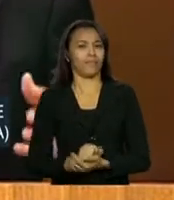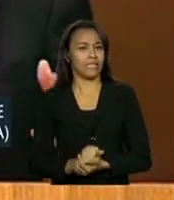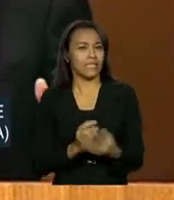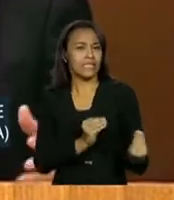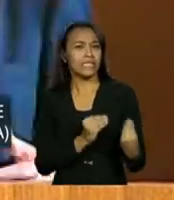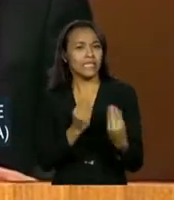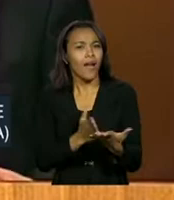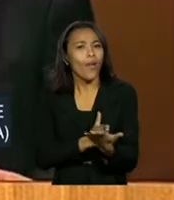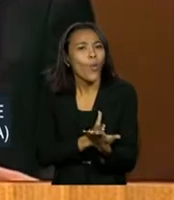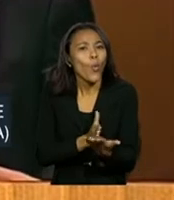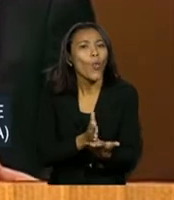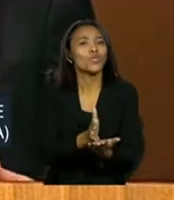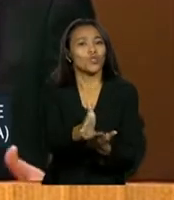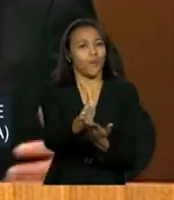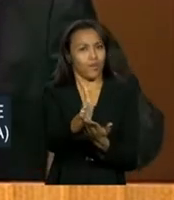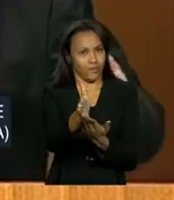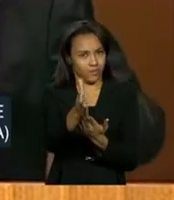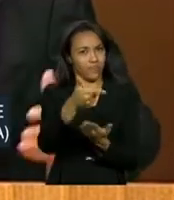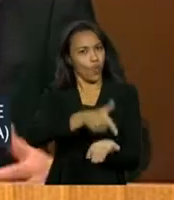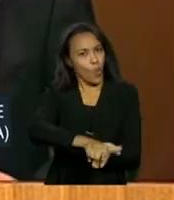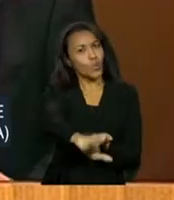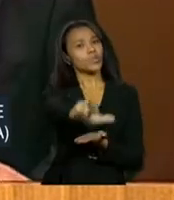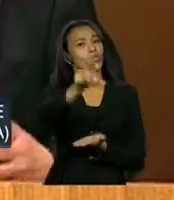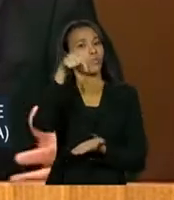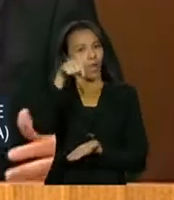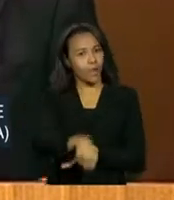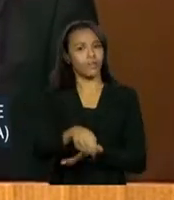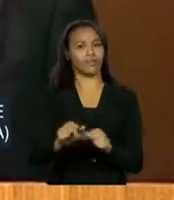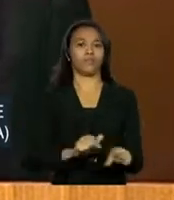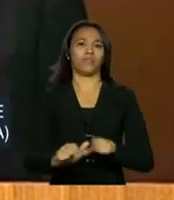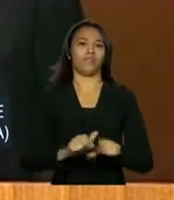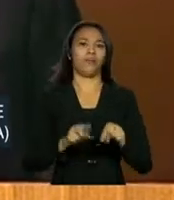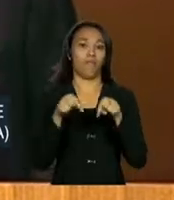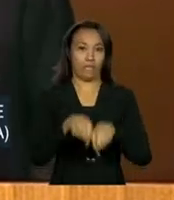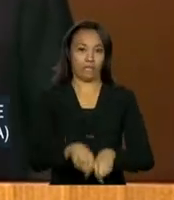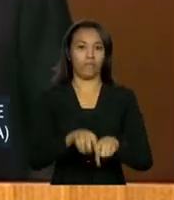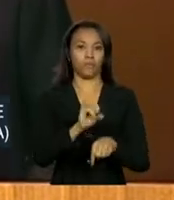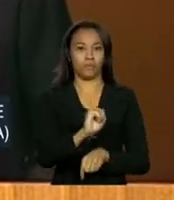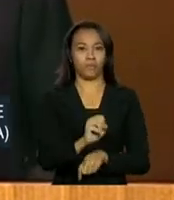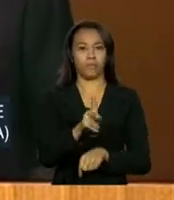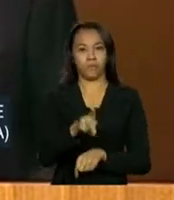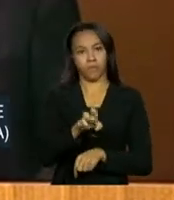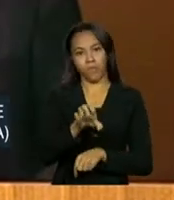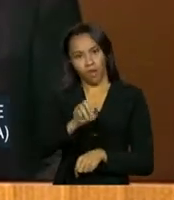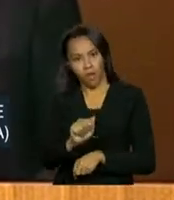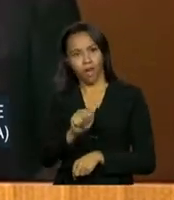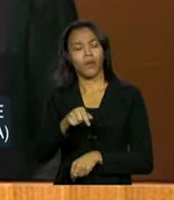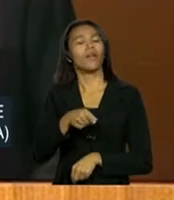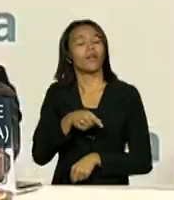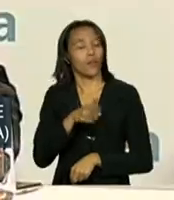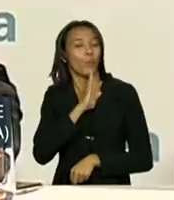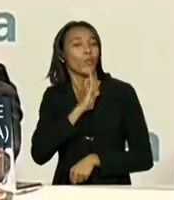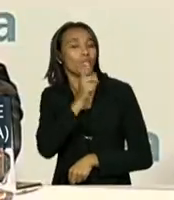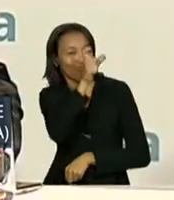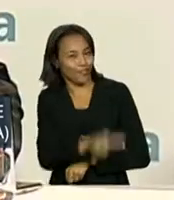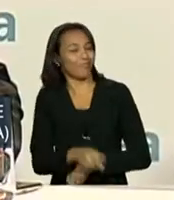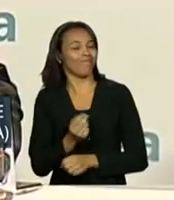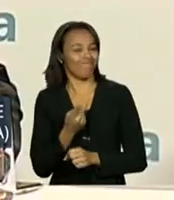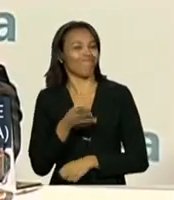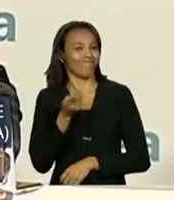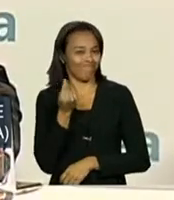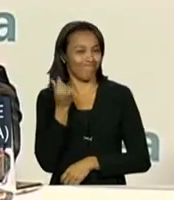dar continuidade, não digo imprimir, dar continuidade a essa instituição. Eu o conheço há muito tempo.